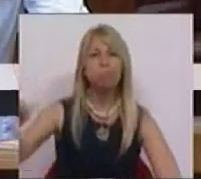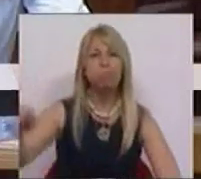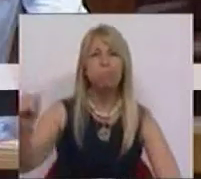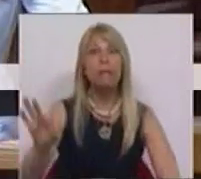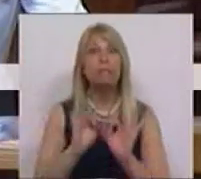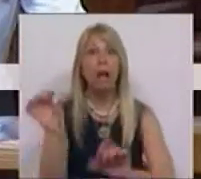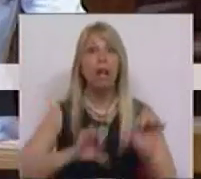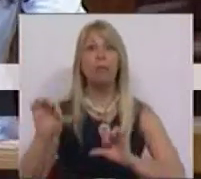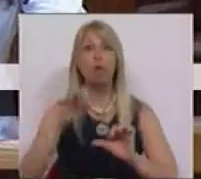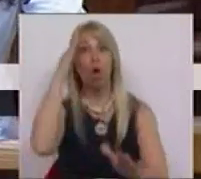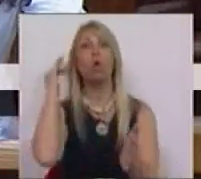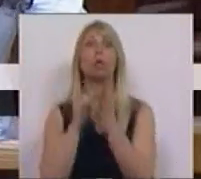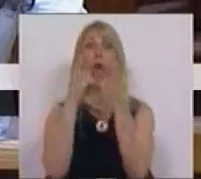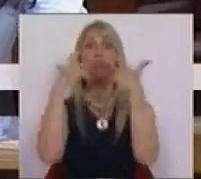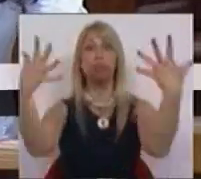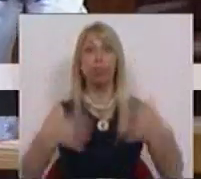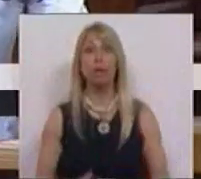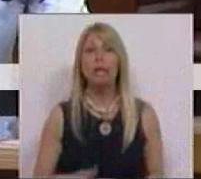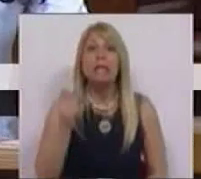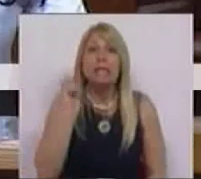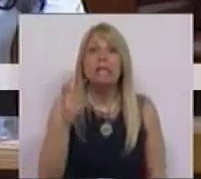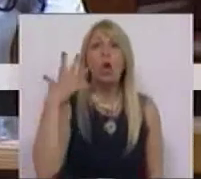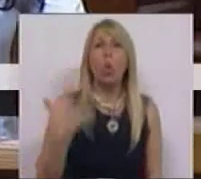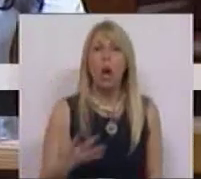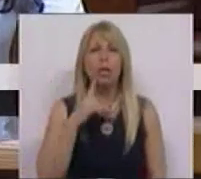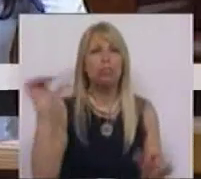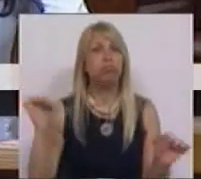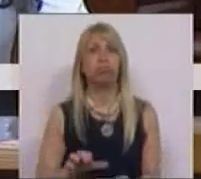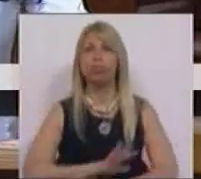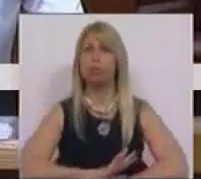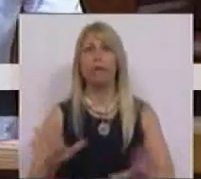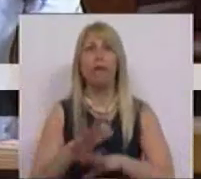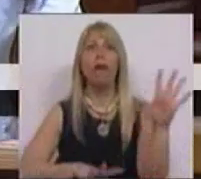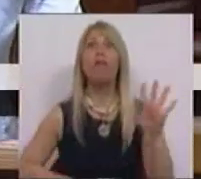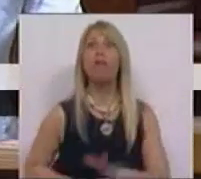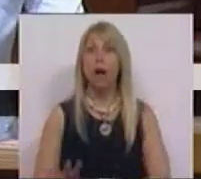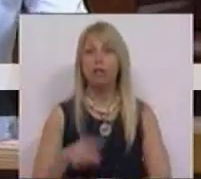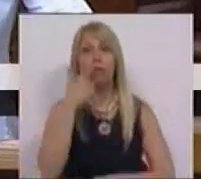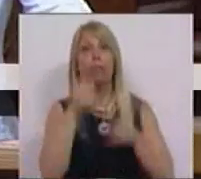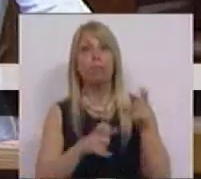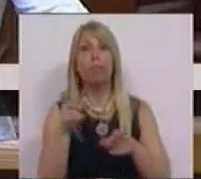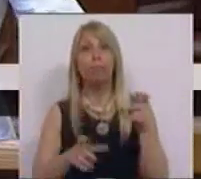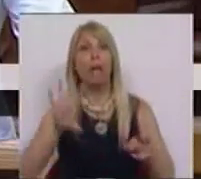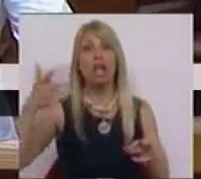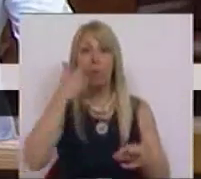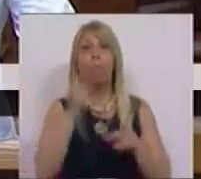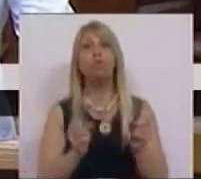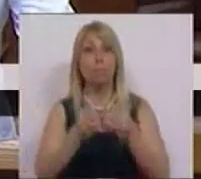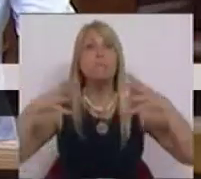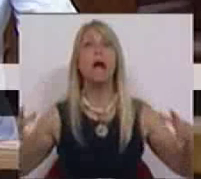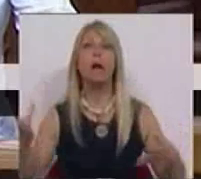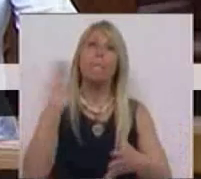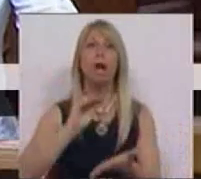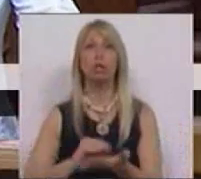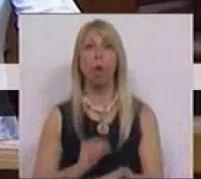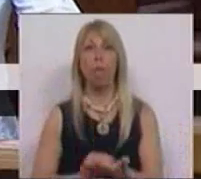vista. 5 anos do maldito remédio e o país tem menos gente, mas mais pobres. Este país não é para velhos porque não